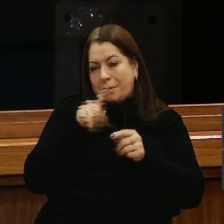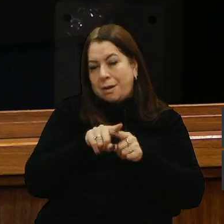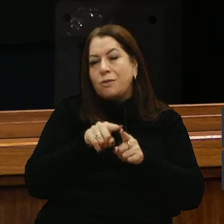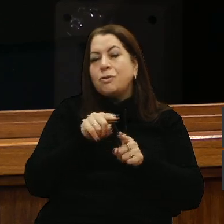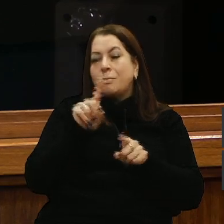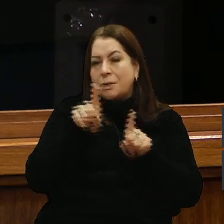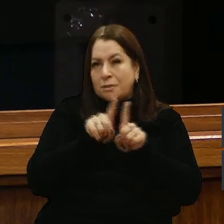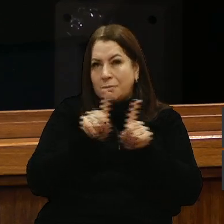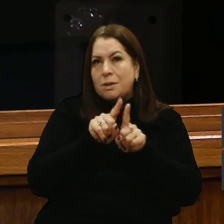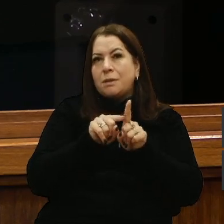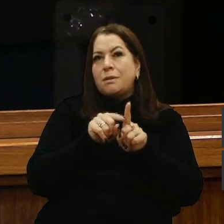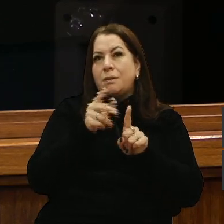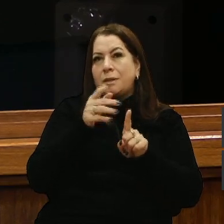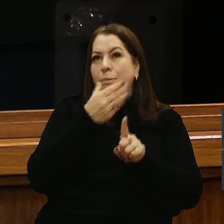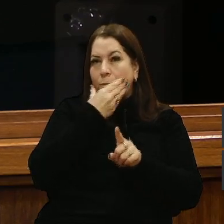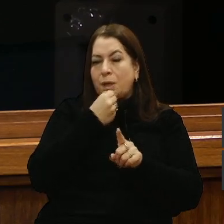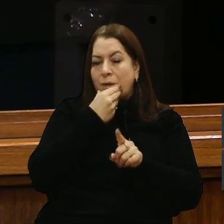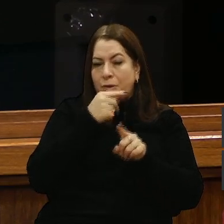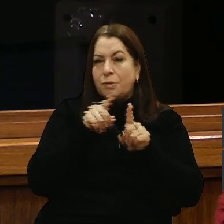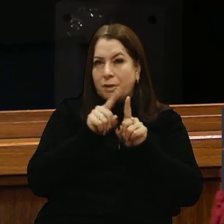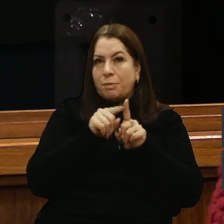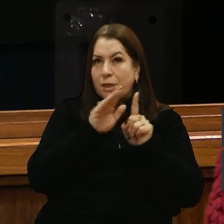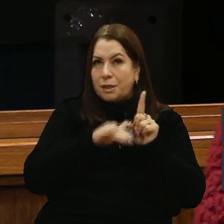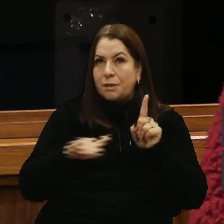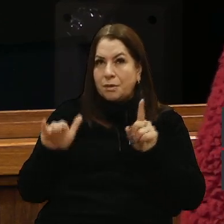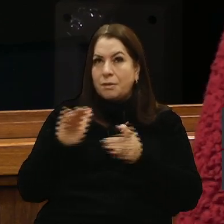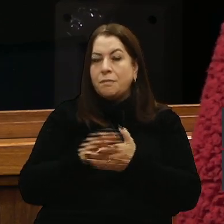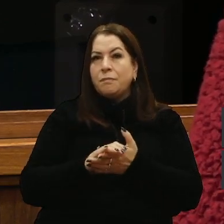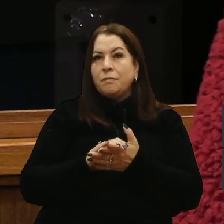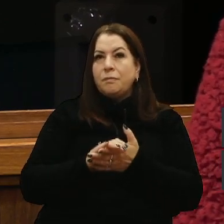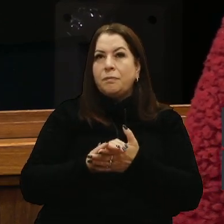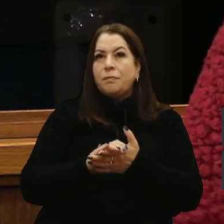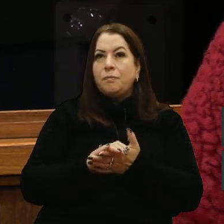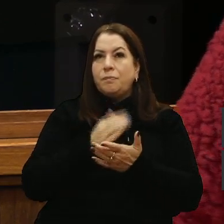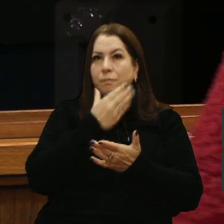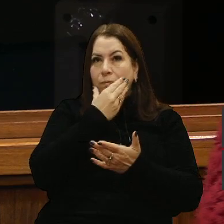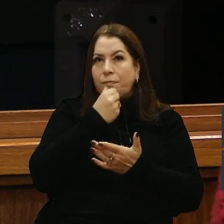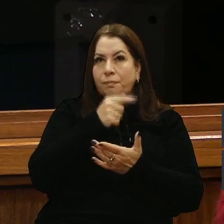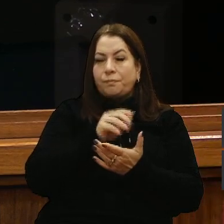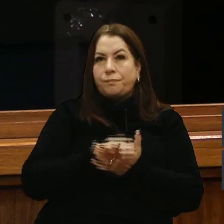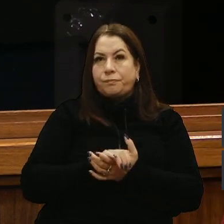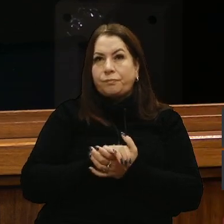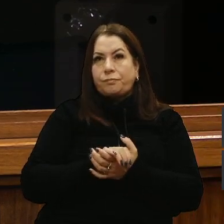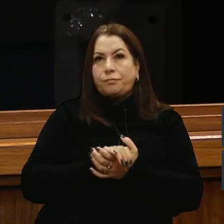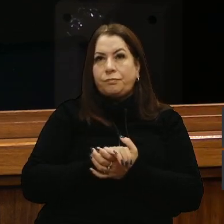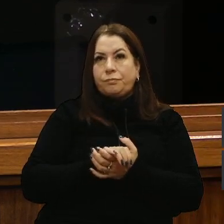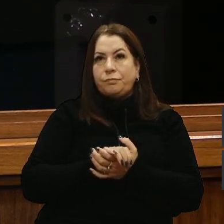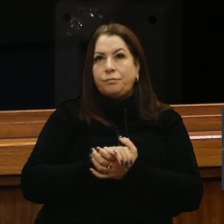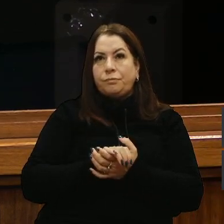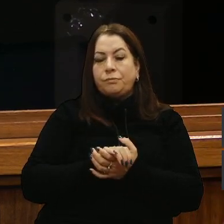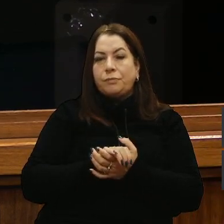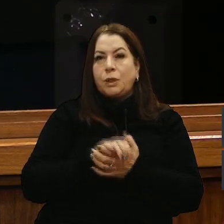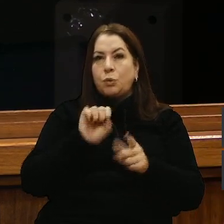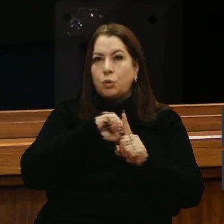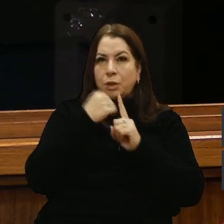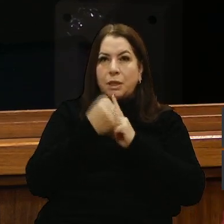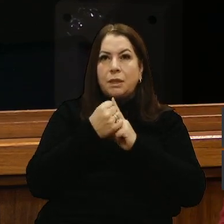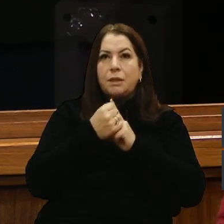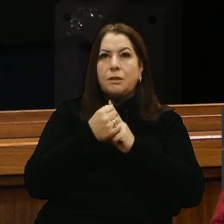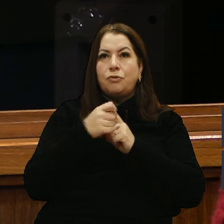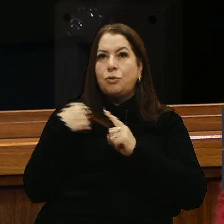vítimas de violência sexual, crianças do sexo masculino, né? A sociedade inteira vai viver